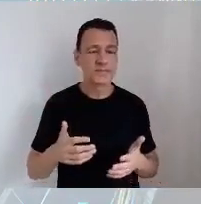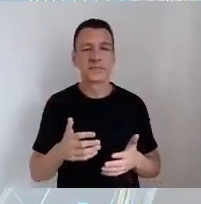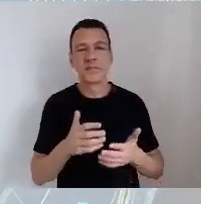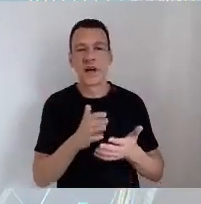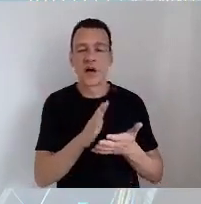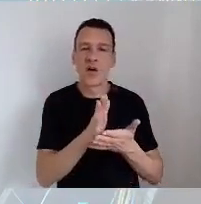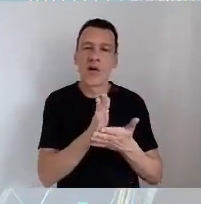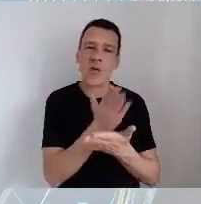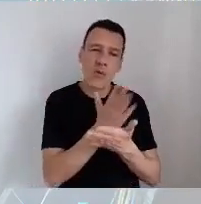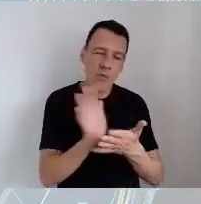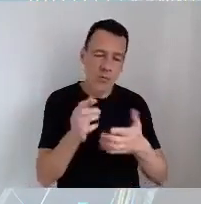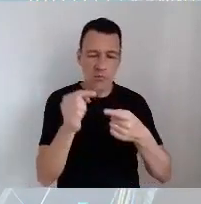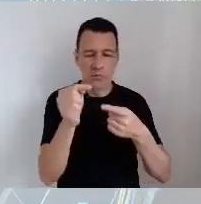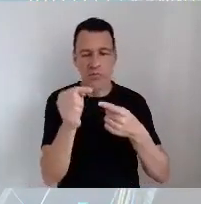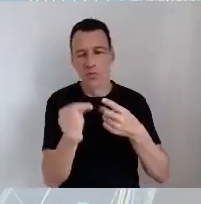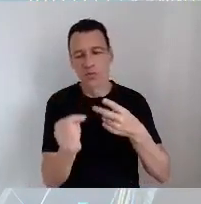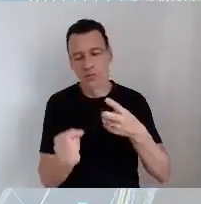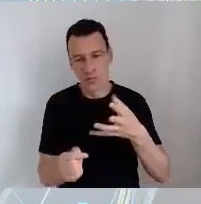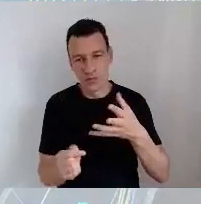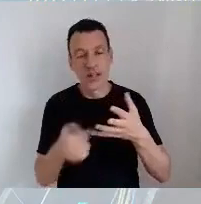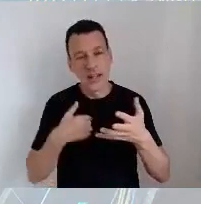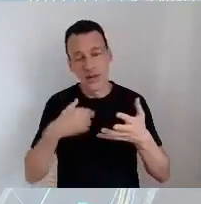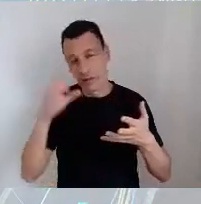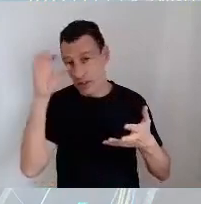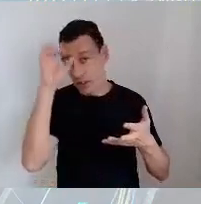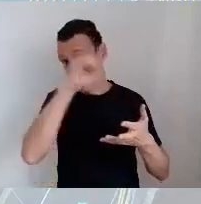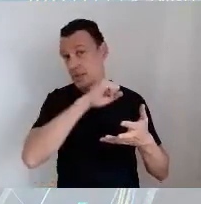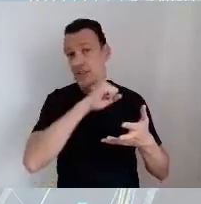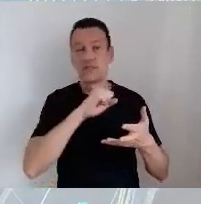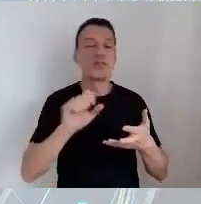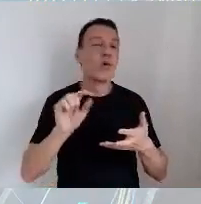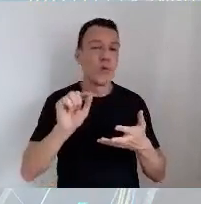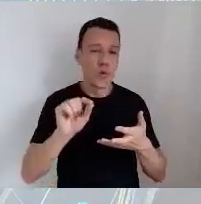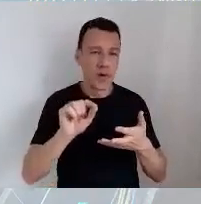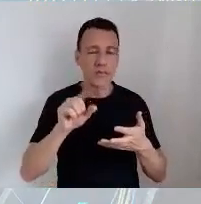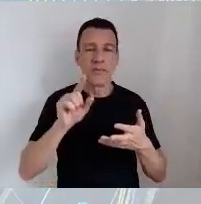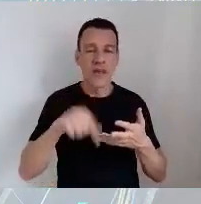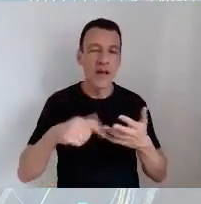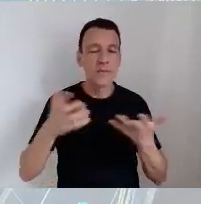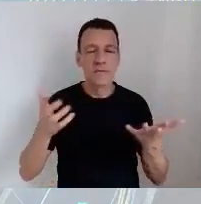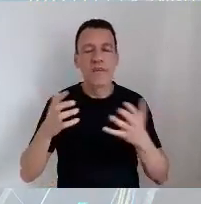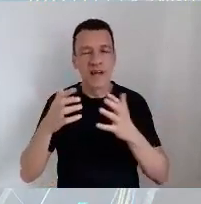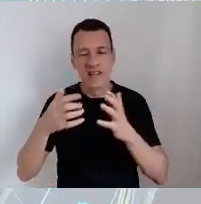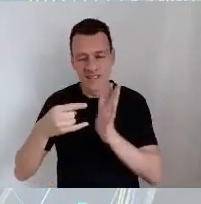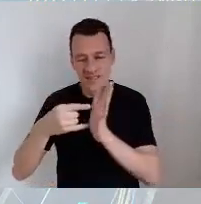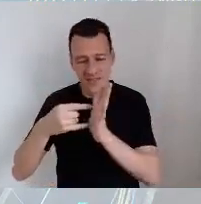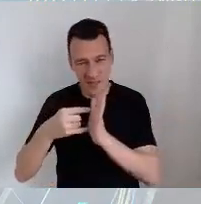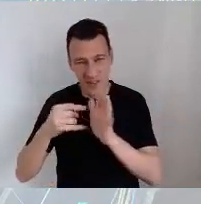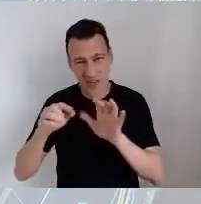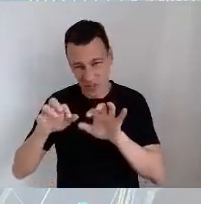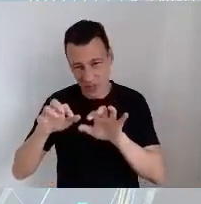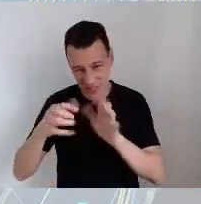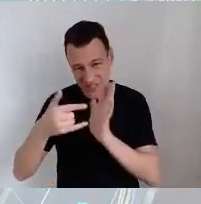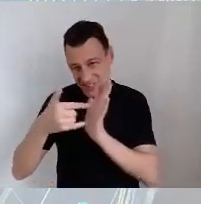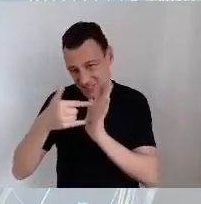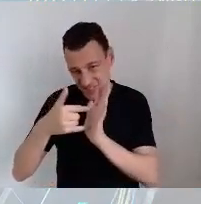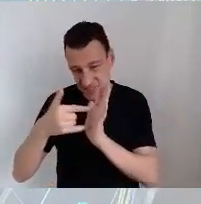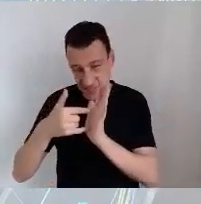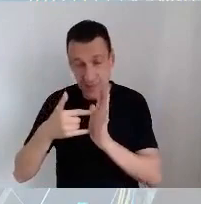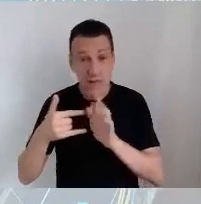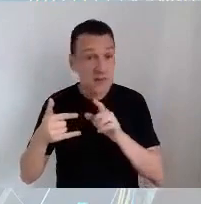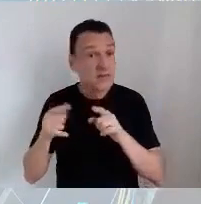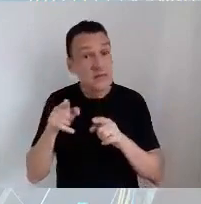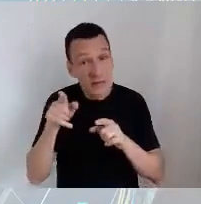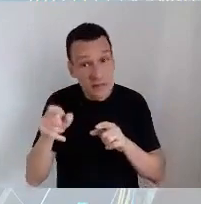Entendendo de que que que classificavam desenvolvedores de software como desenvolvedores de software realmente eficientes pessoas que conseguem fazer de